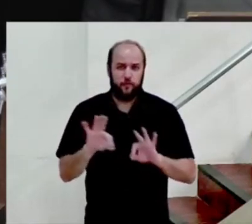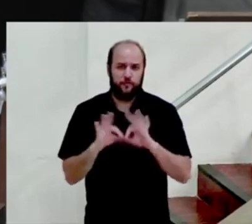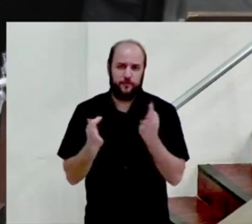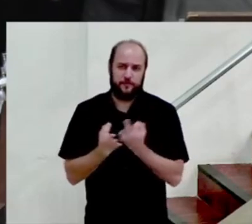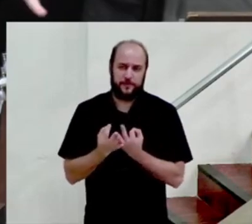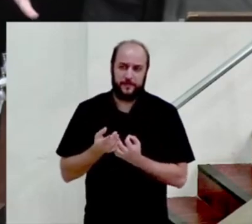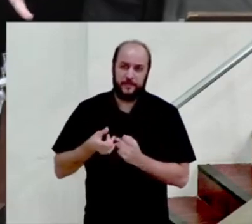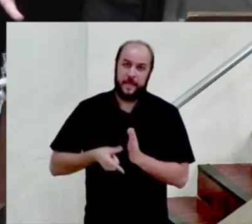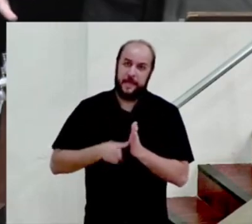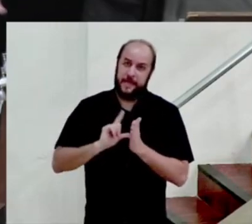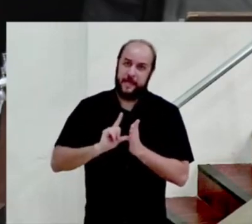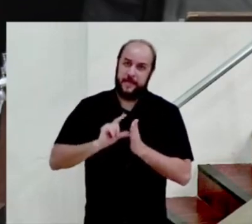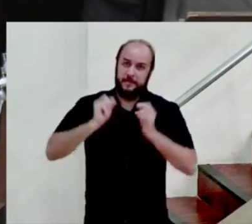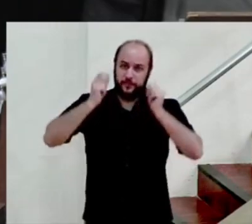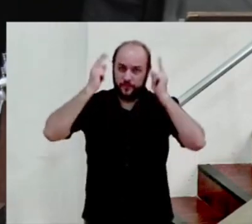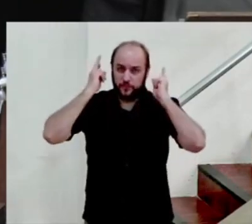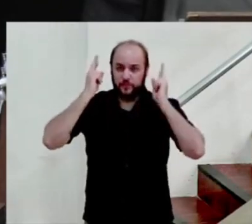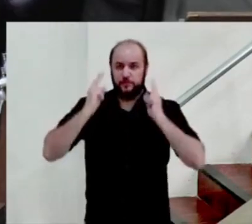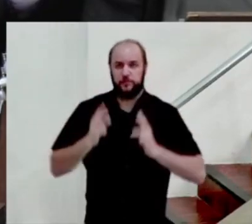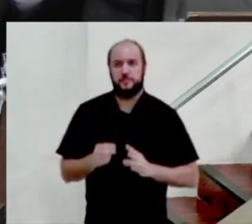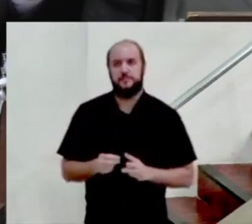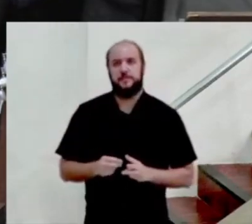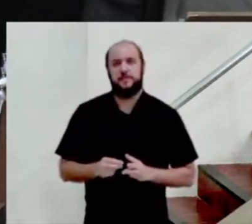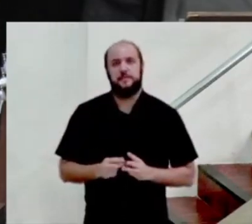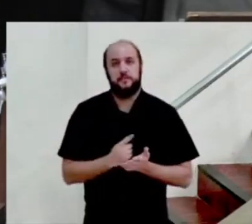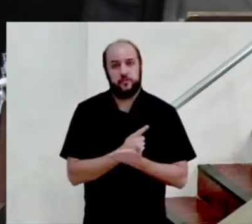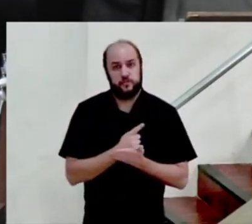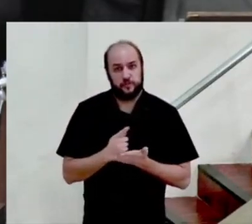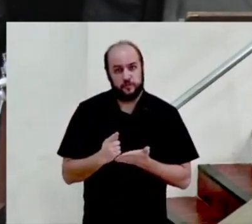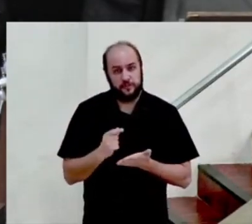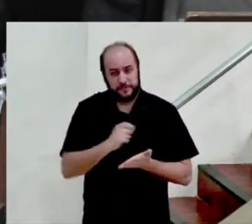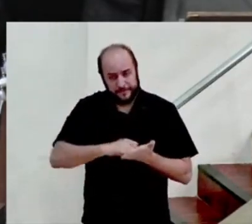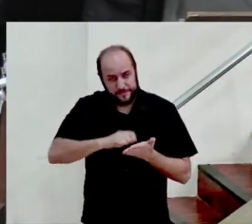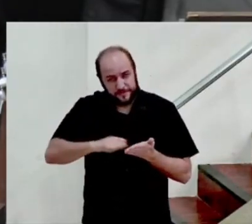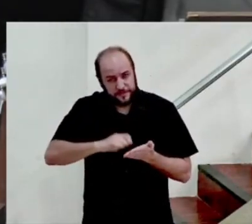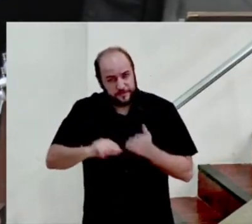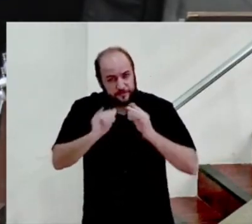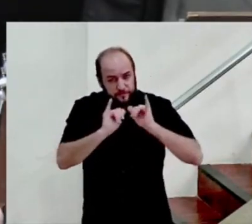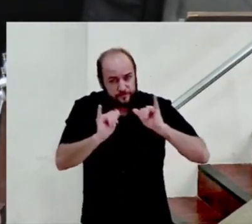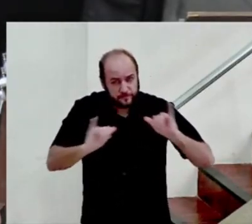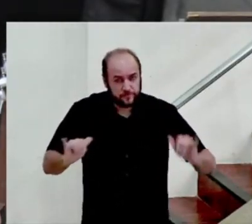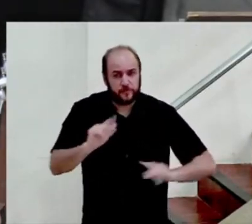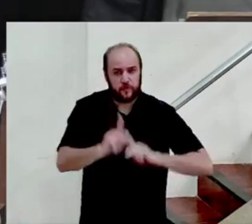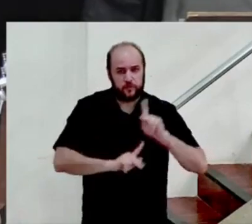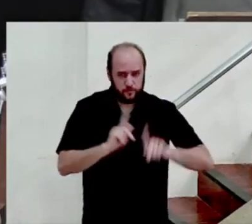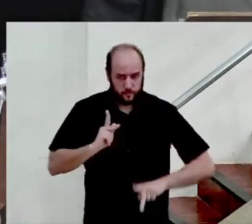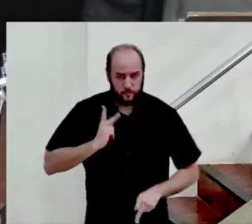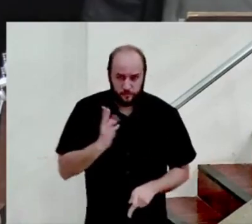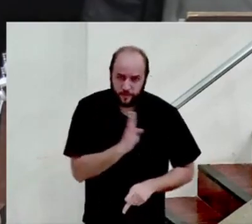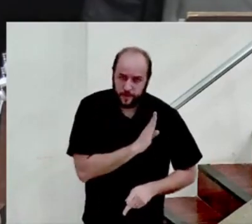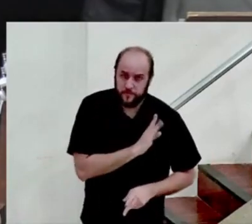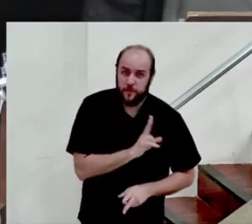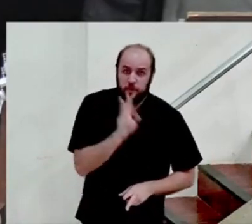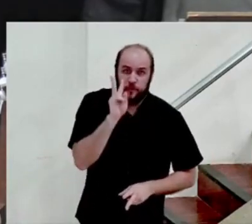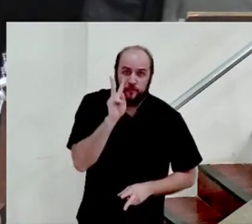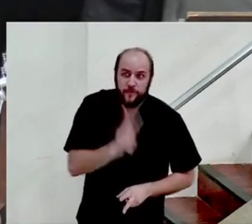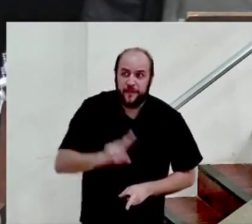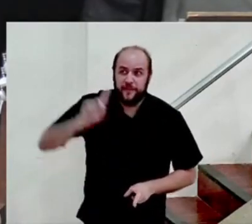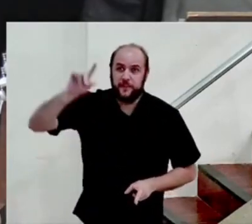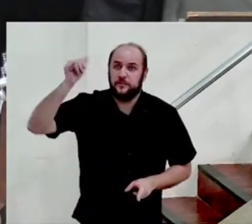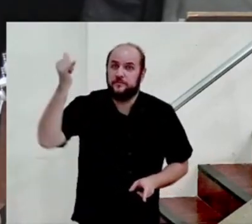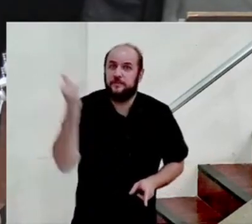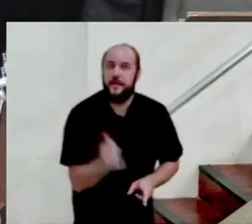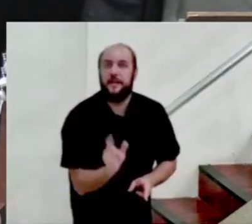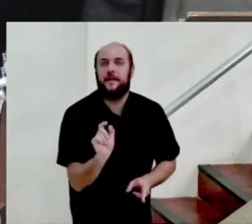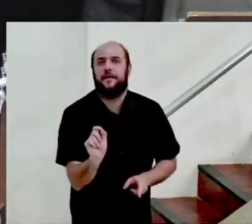Moisés escreve o livro de Gênesis e narra a história de Noé para o povo hebreu, nós vamos enxergar também que o Senhor fala o seguinte: no